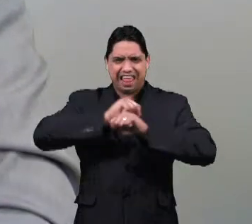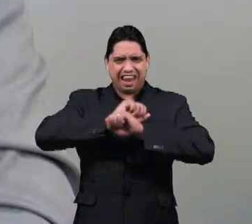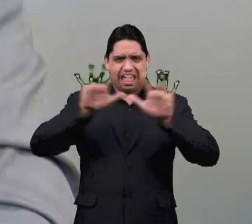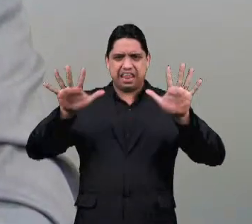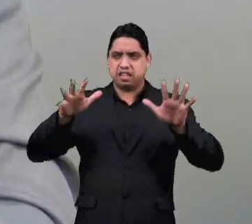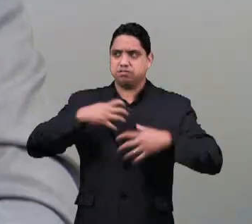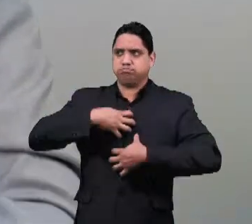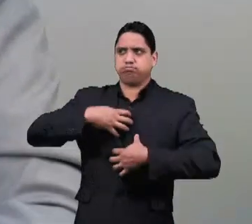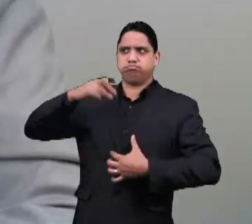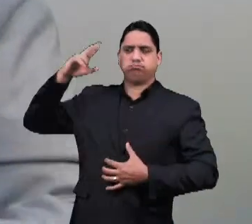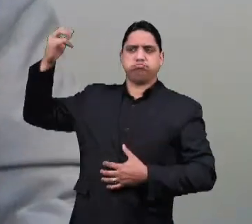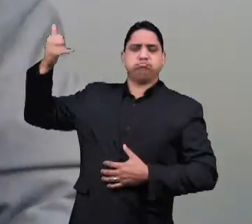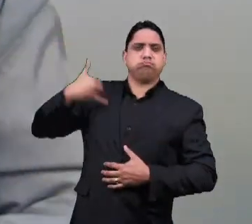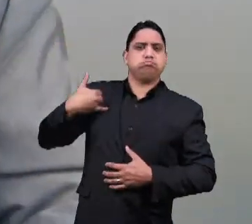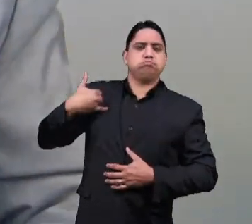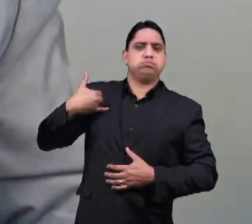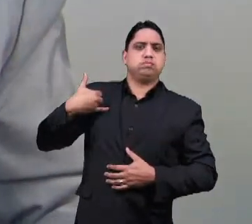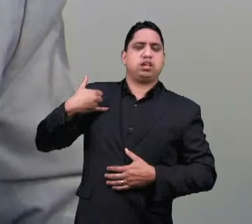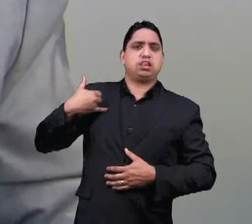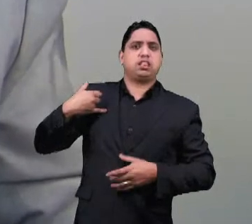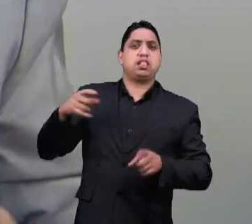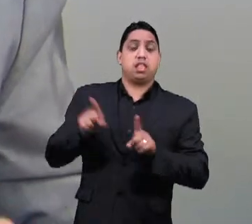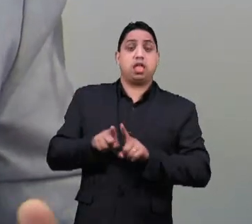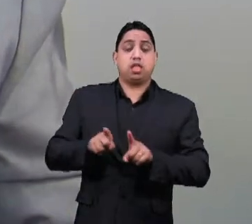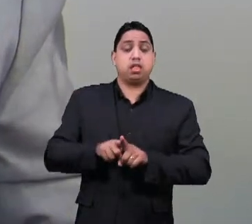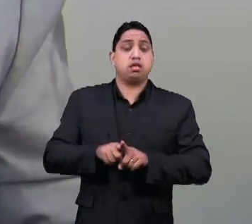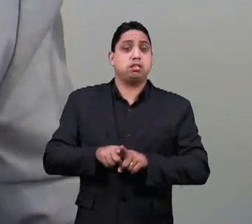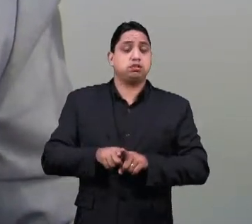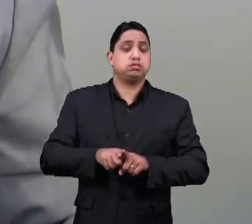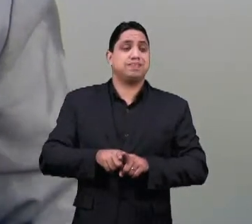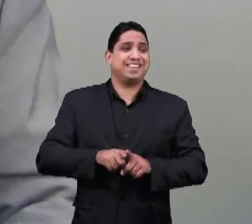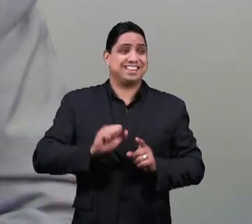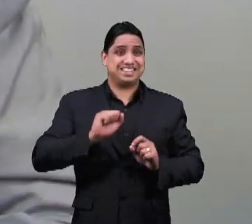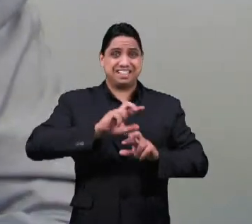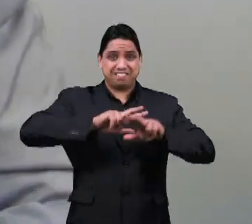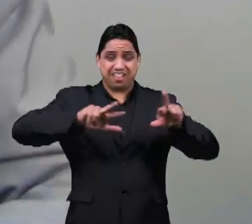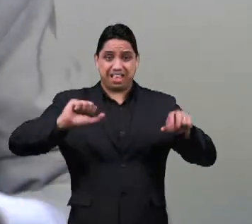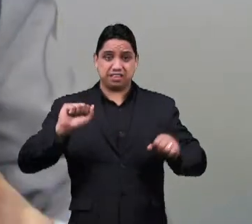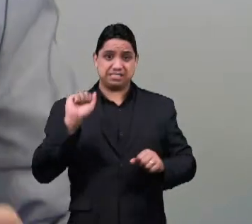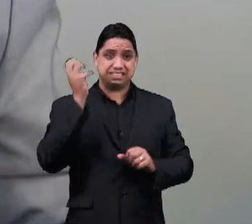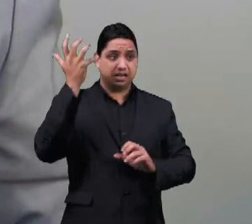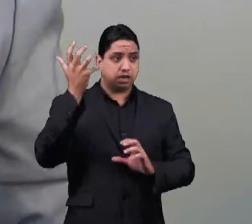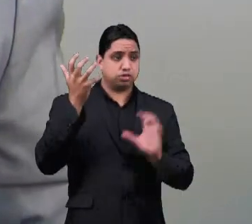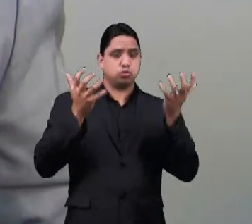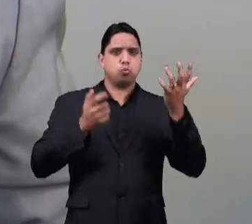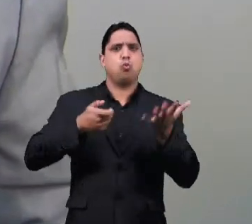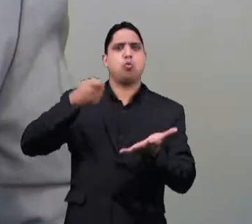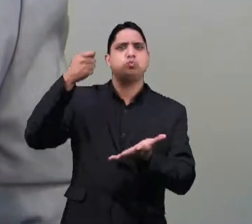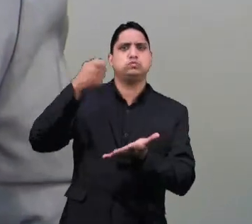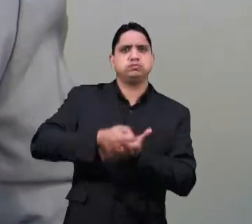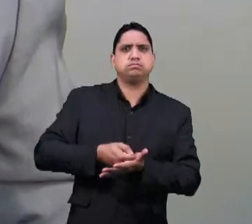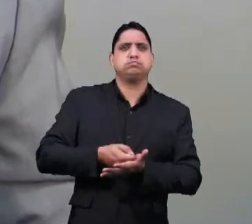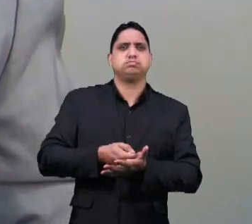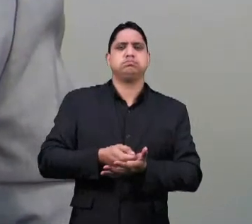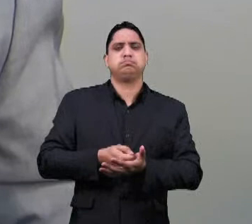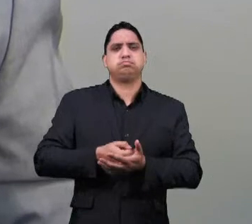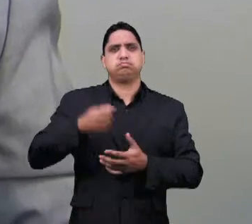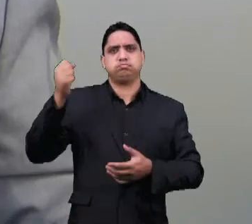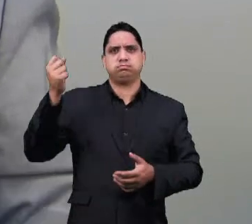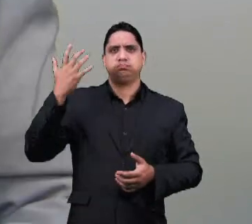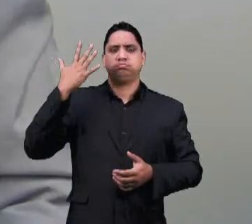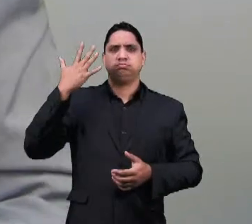voz do Senhor, mas o Senhor também deu uma sequência de sinais que confirmaram aquela